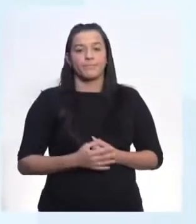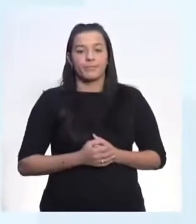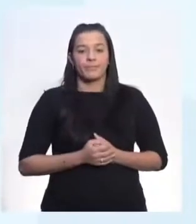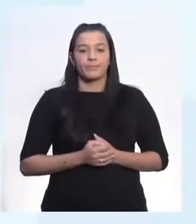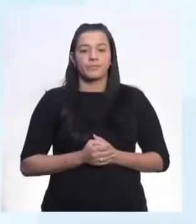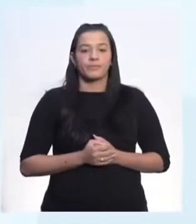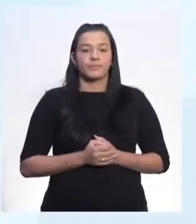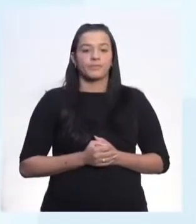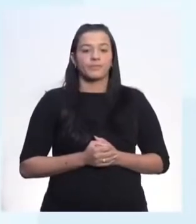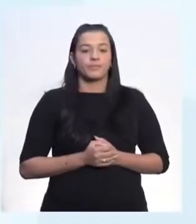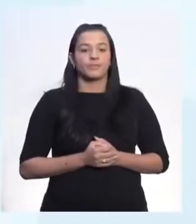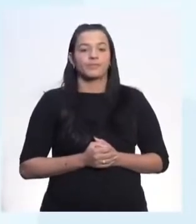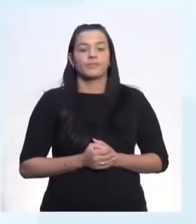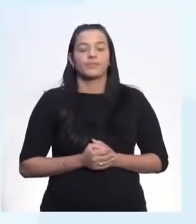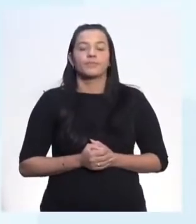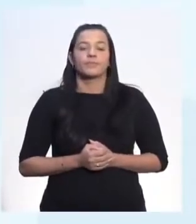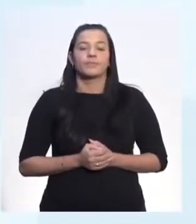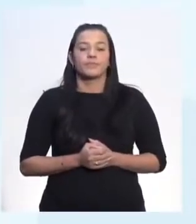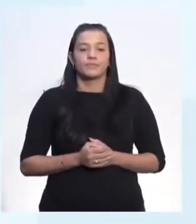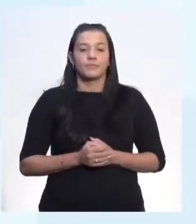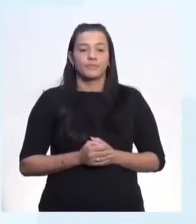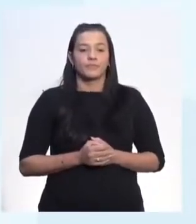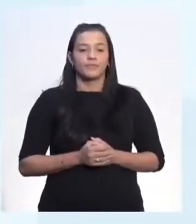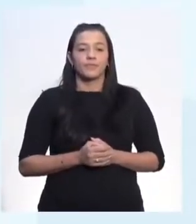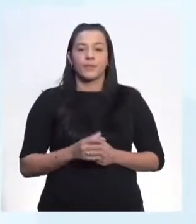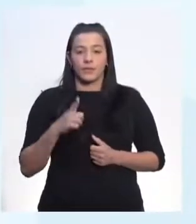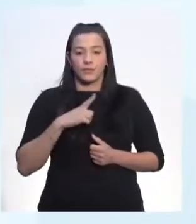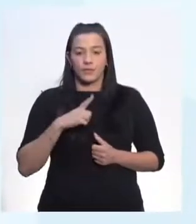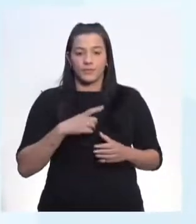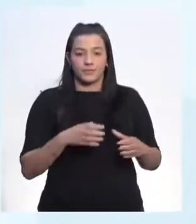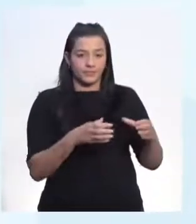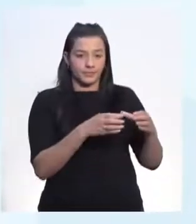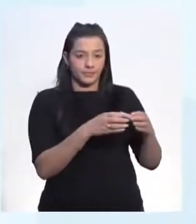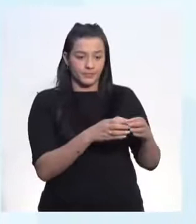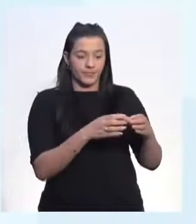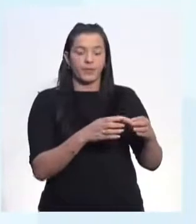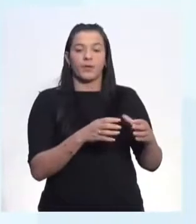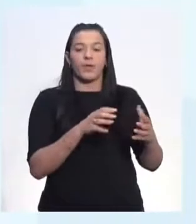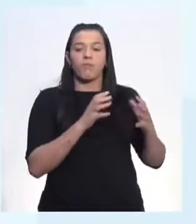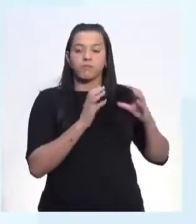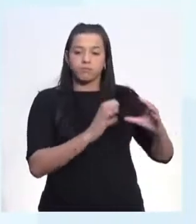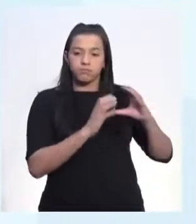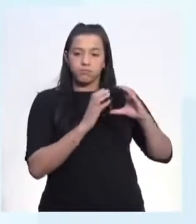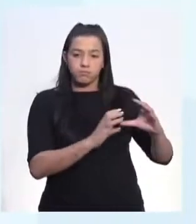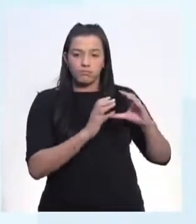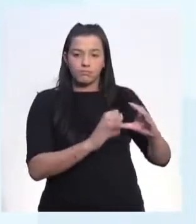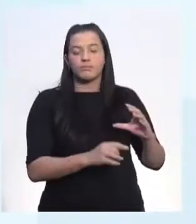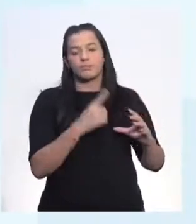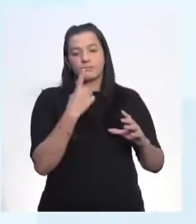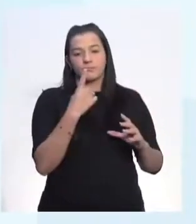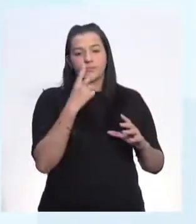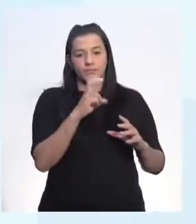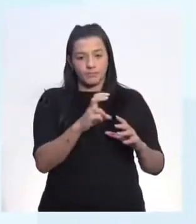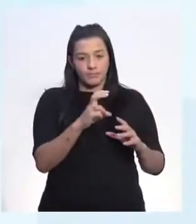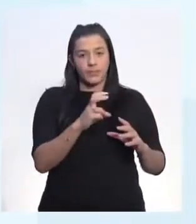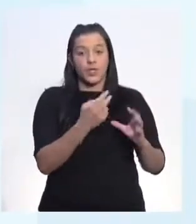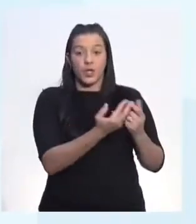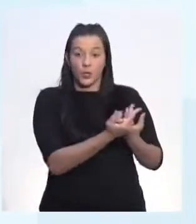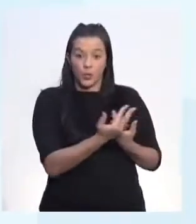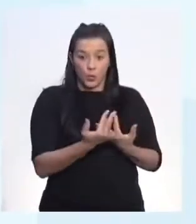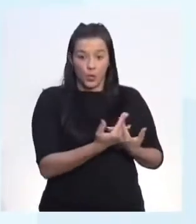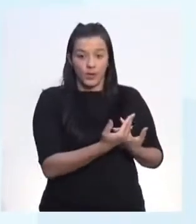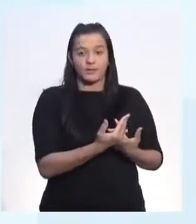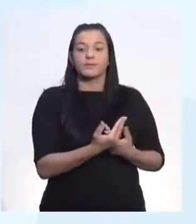Lá está escrito assim: a partir de um conjunto de 15 bolas iguais, a não ser pela